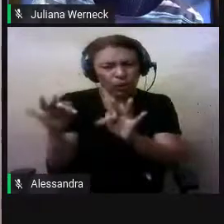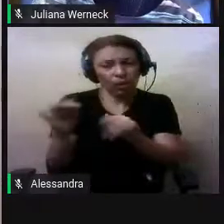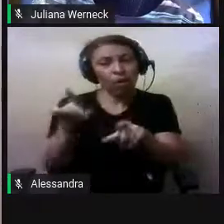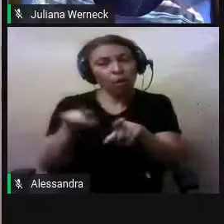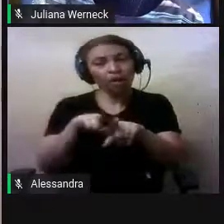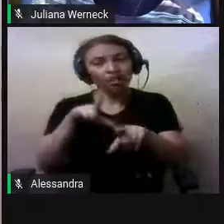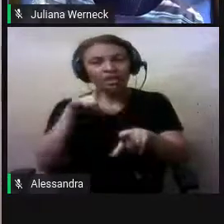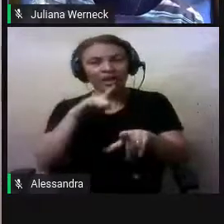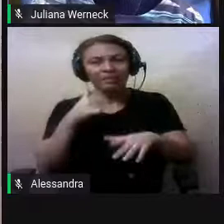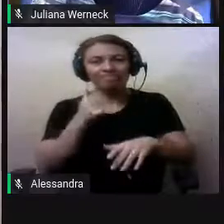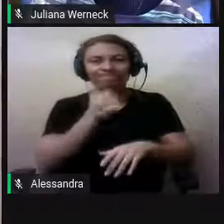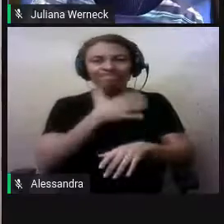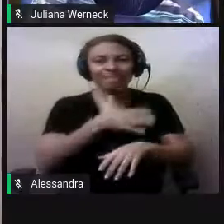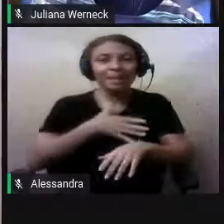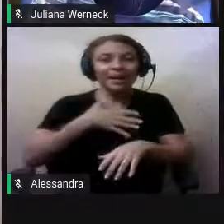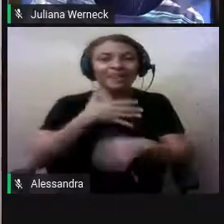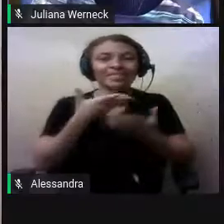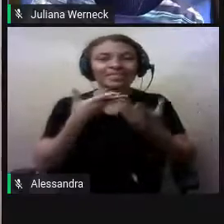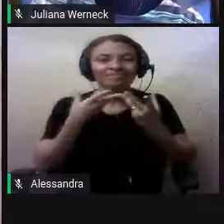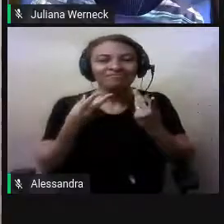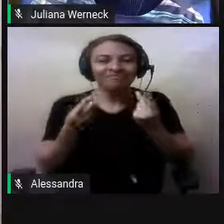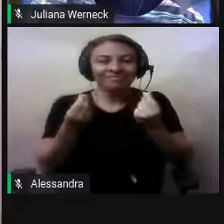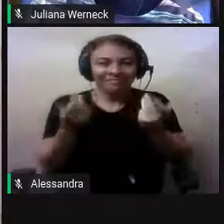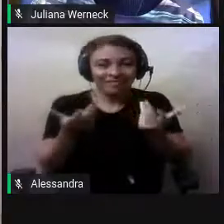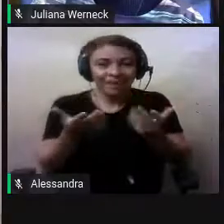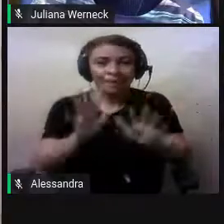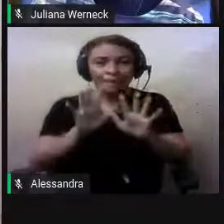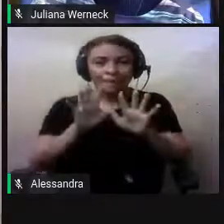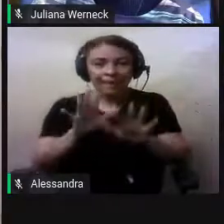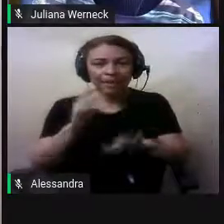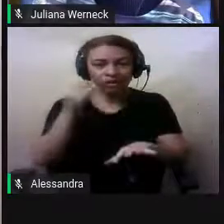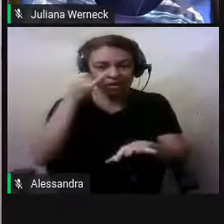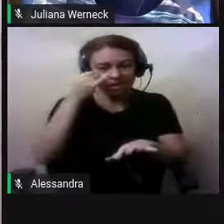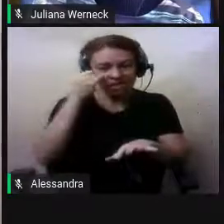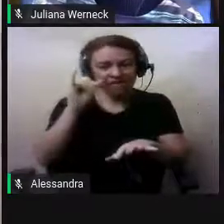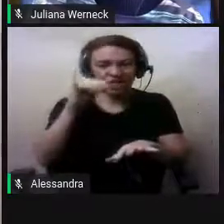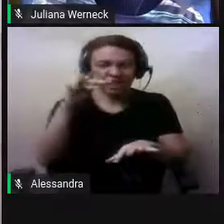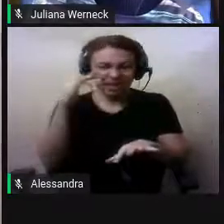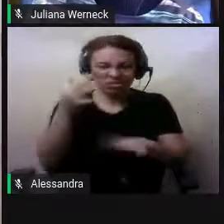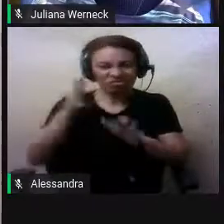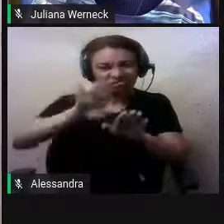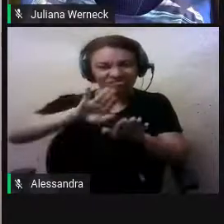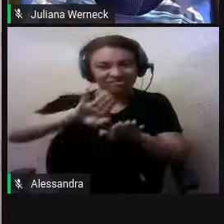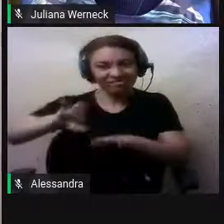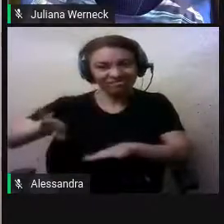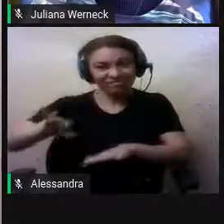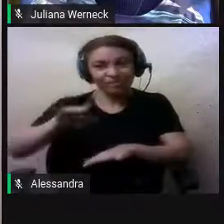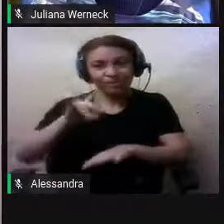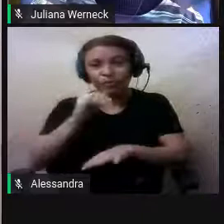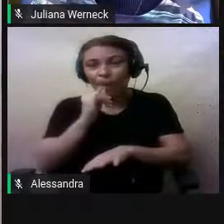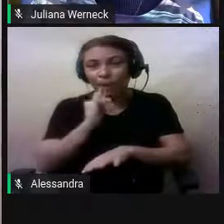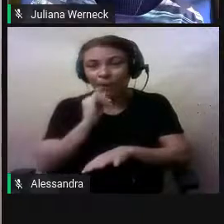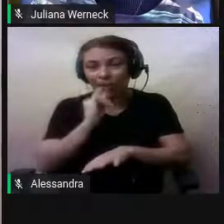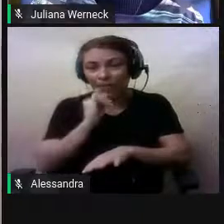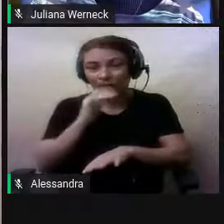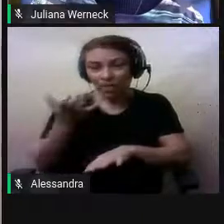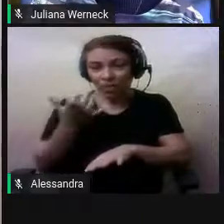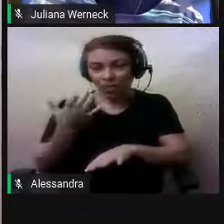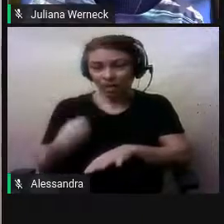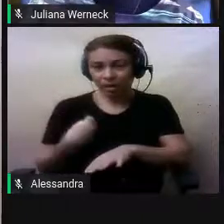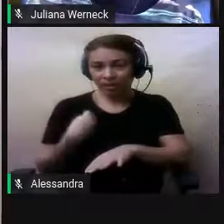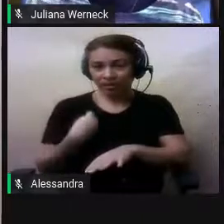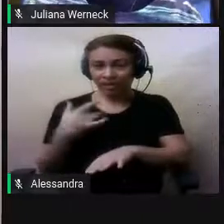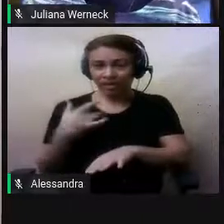prazer. Só que nós, naturalmente, agimos mais para evitar a dor do que para obter prazer. Então, por exemplo, se eu quero ter uma vida